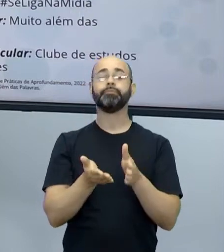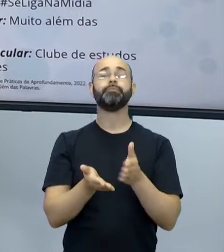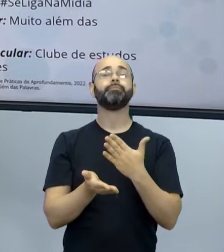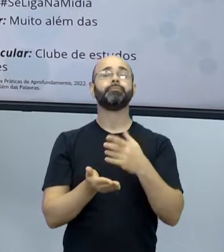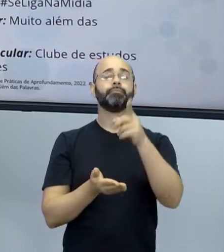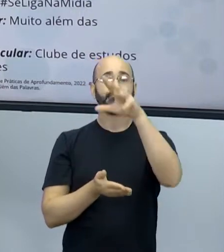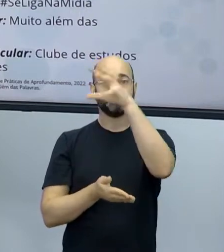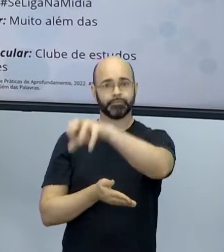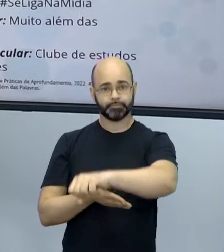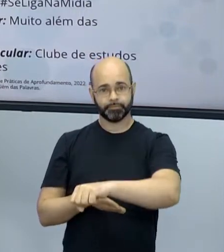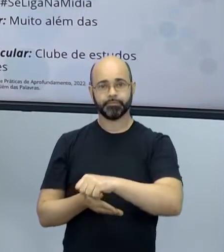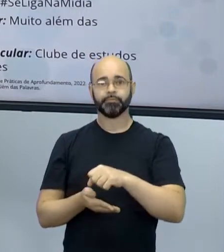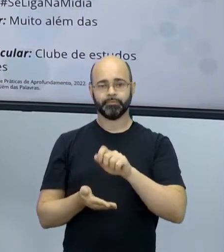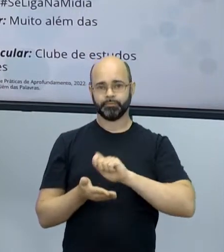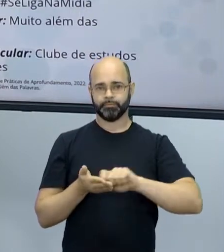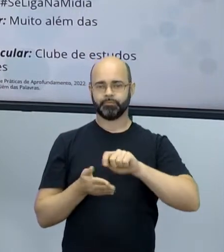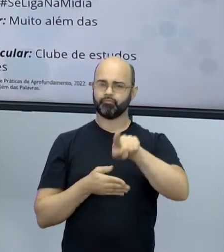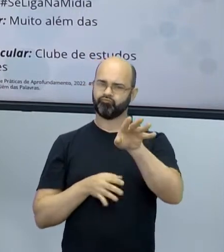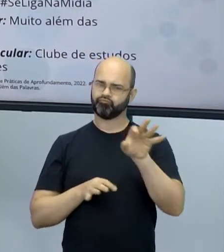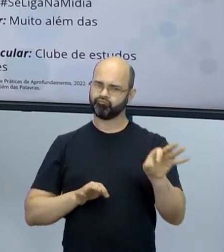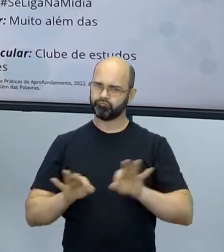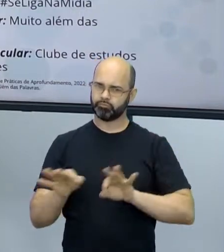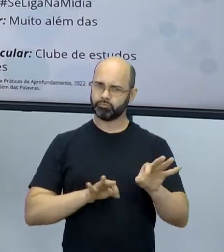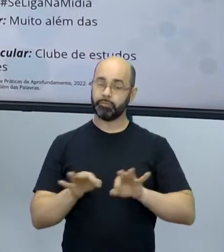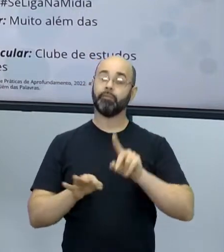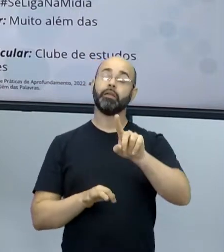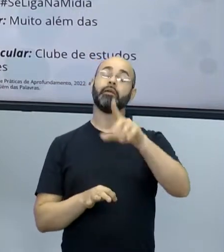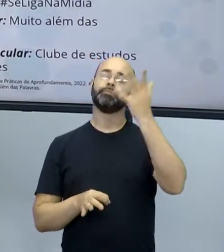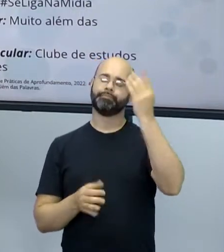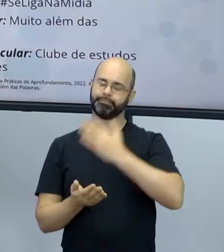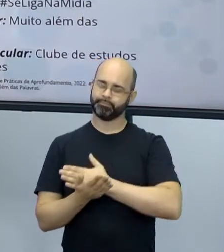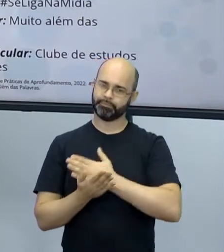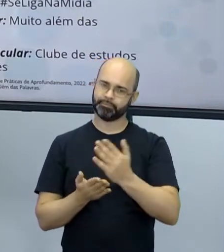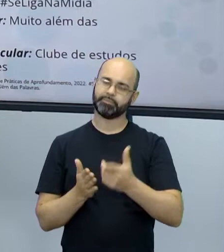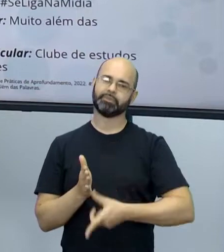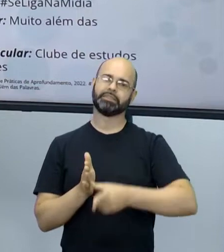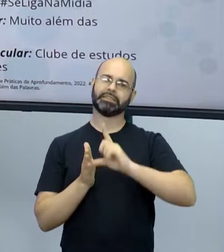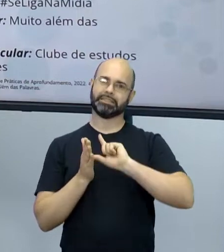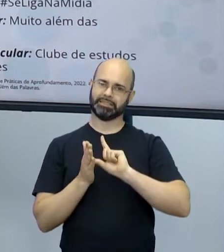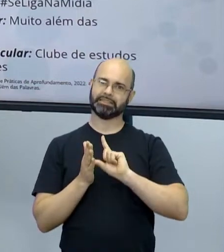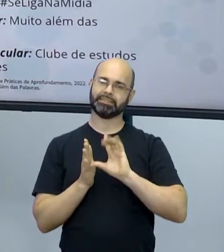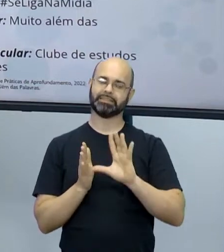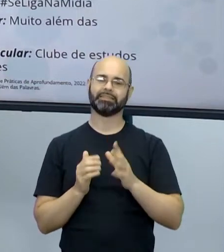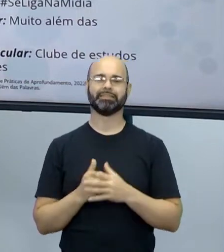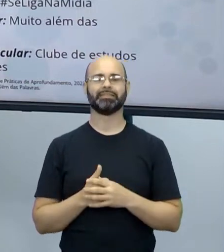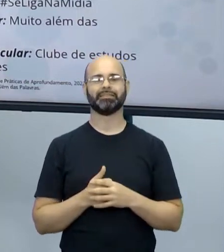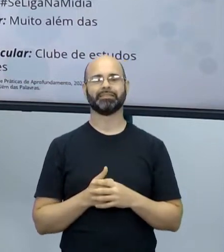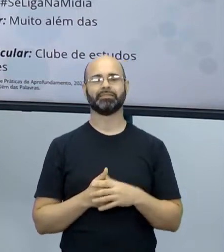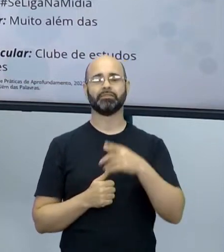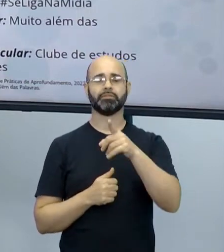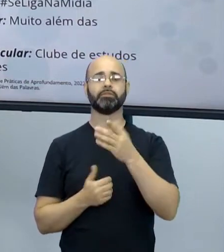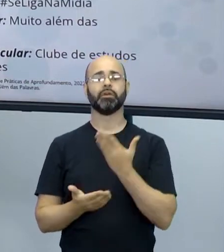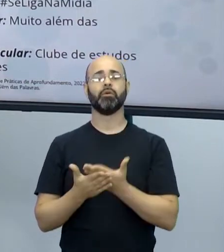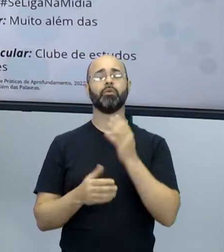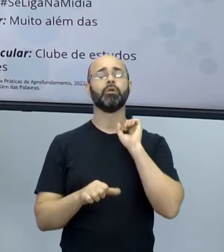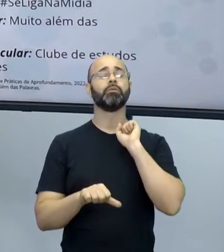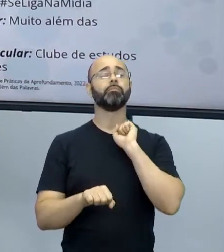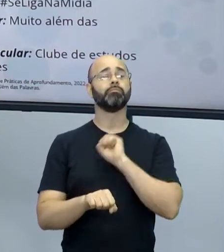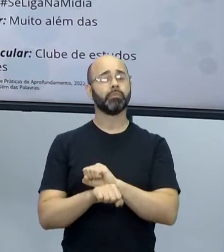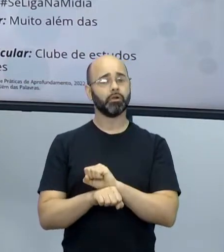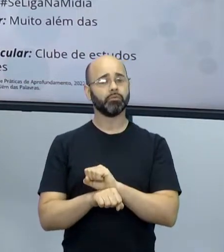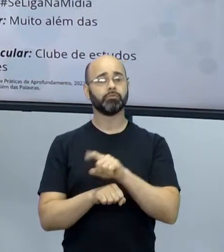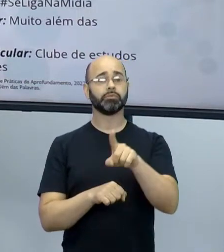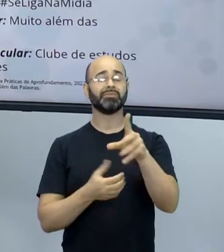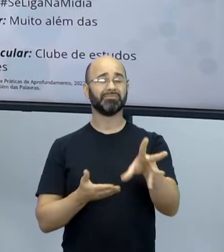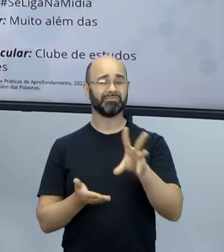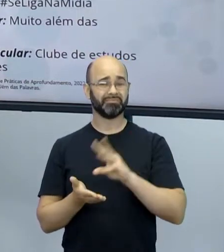tá certo? Se organizem. E outra coisa, antes de começar, já começando, pausa a aula sempre que você quiser